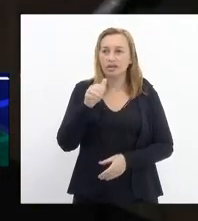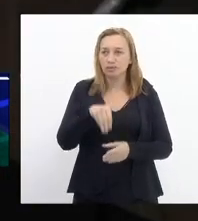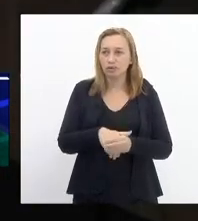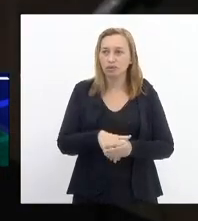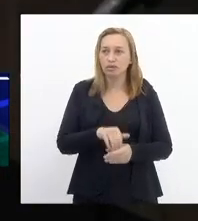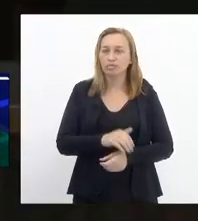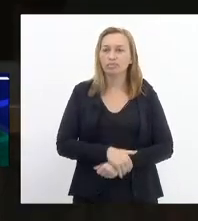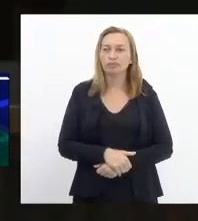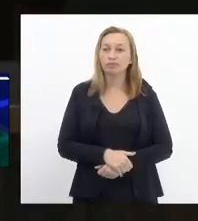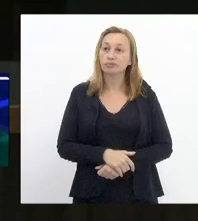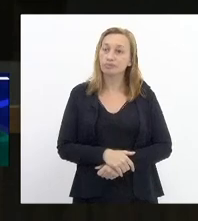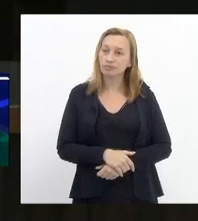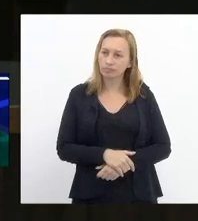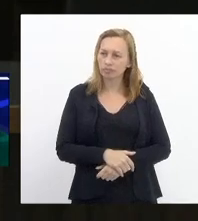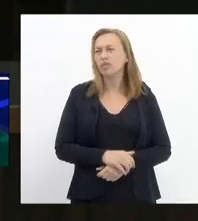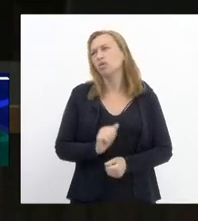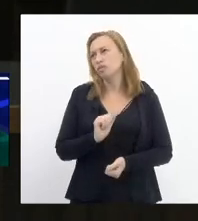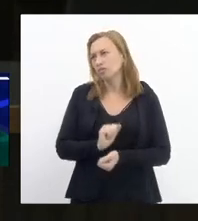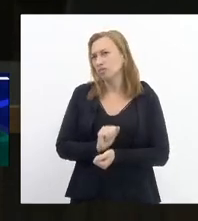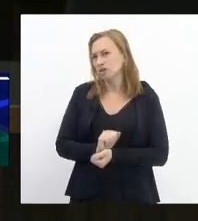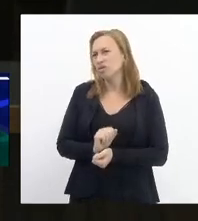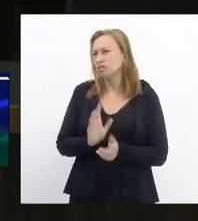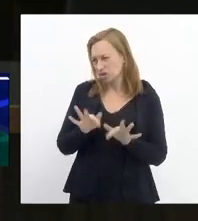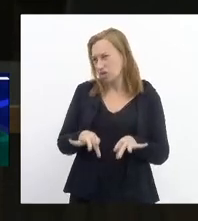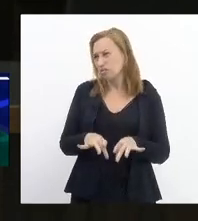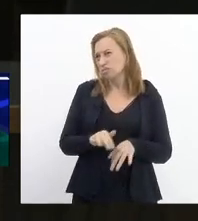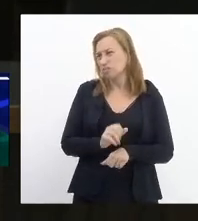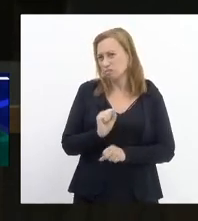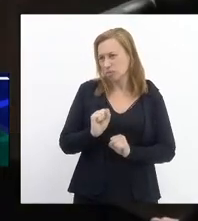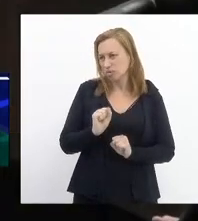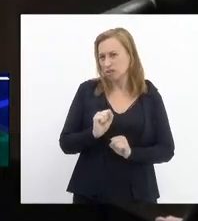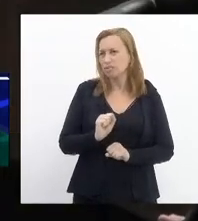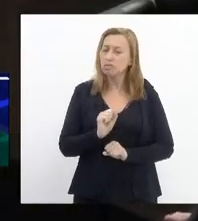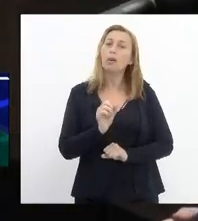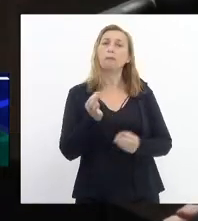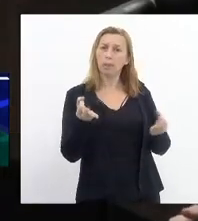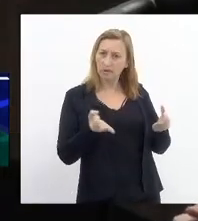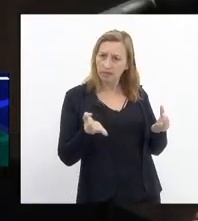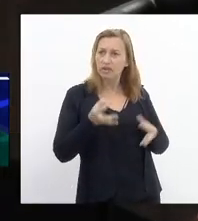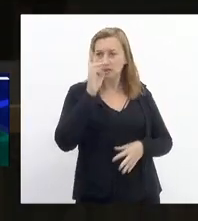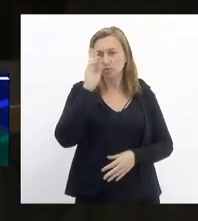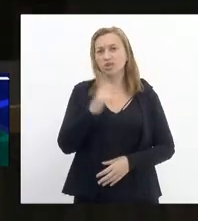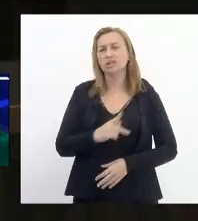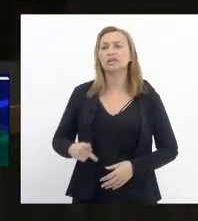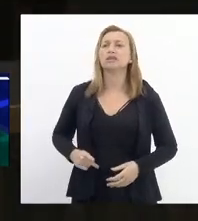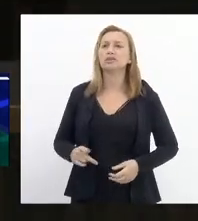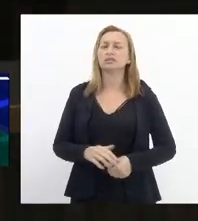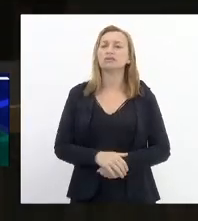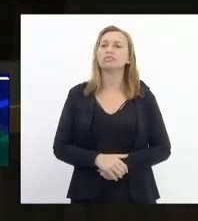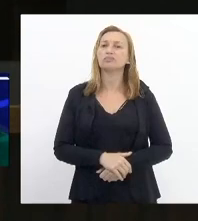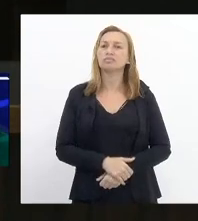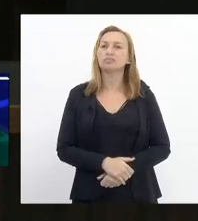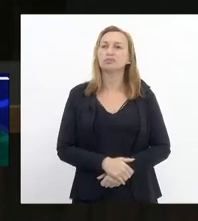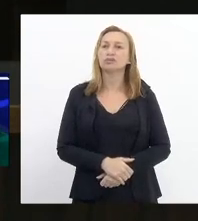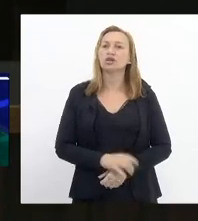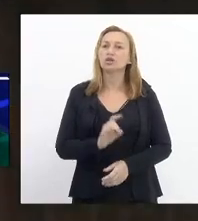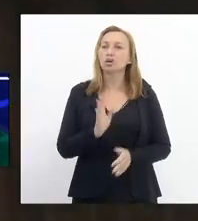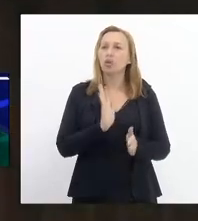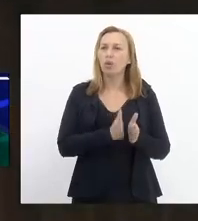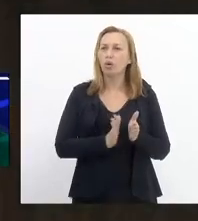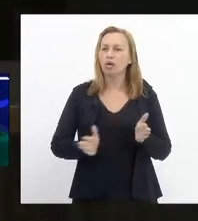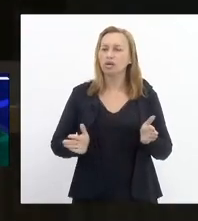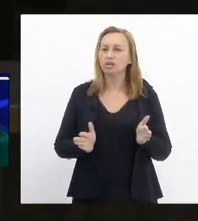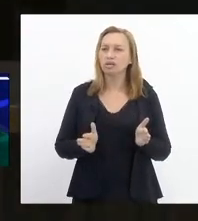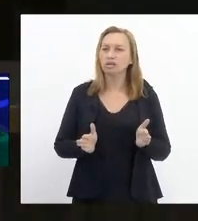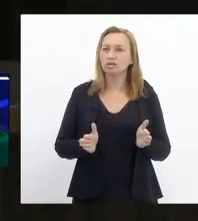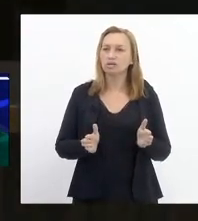voto. Vamos fazer como fazemos sempre ao final, pode ser? Presidente, perfeitamente, senhor presidente. Tá, ok, ao final. Só questão de ordem. Não.